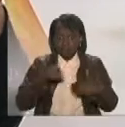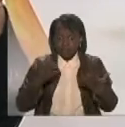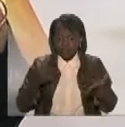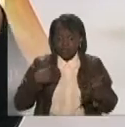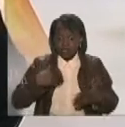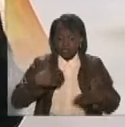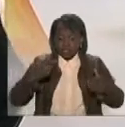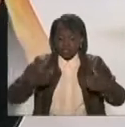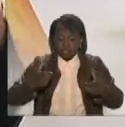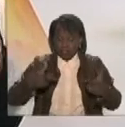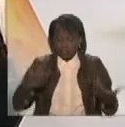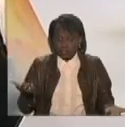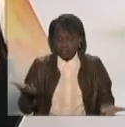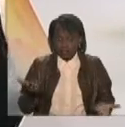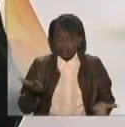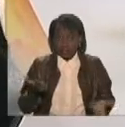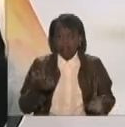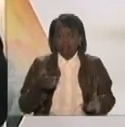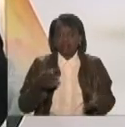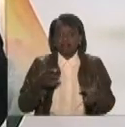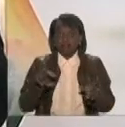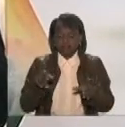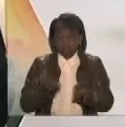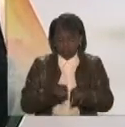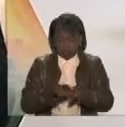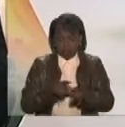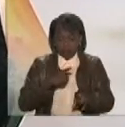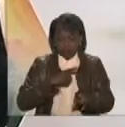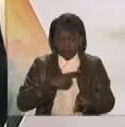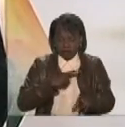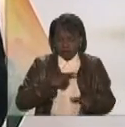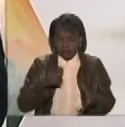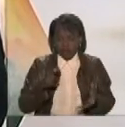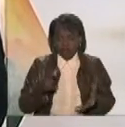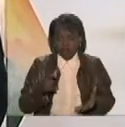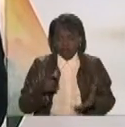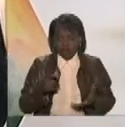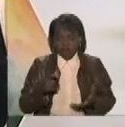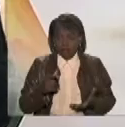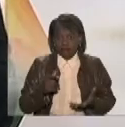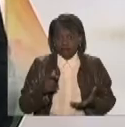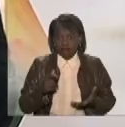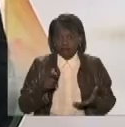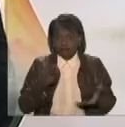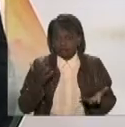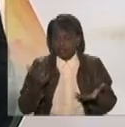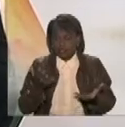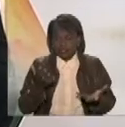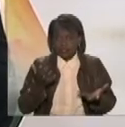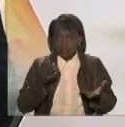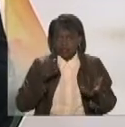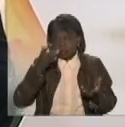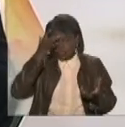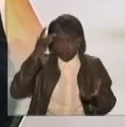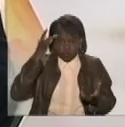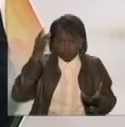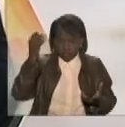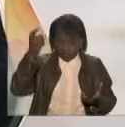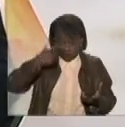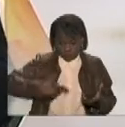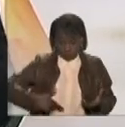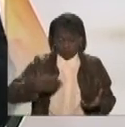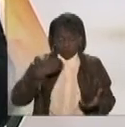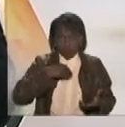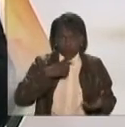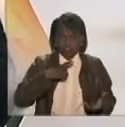validação desse lugar no mundo. E aí, assim, a gente tem esse lugar, né? Essa pessoa